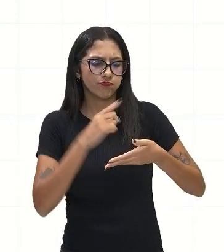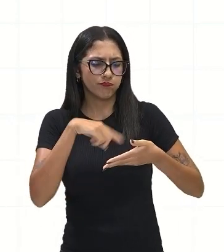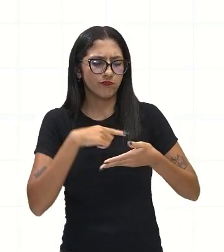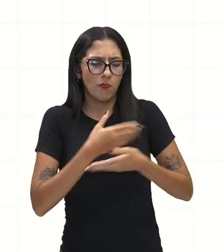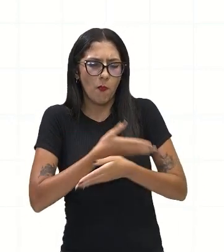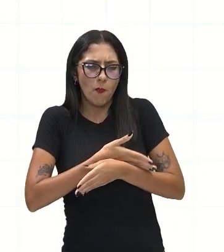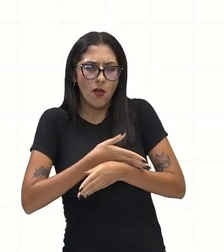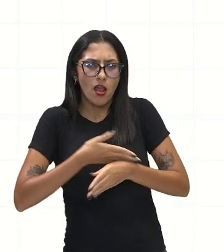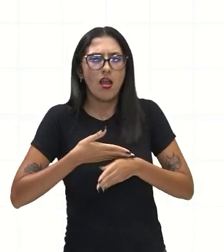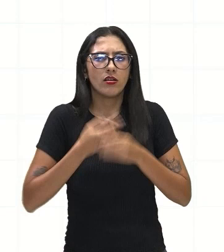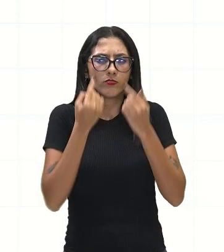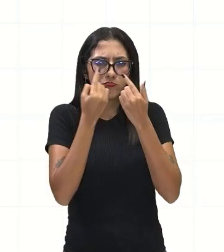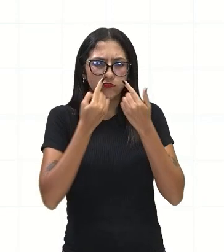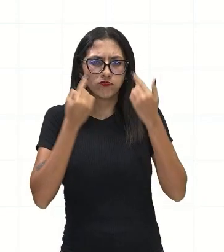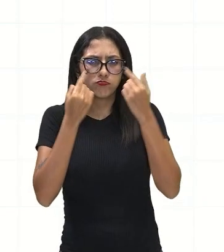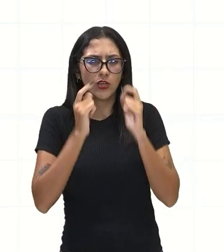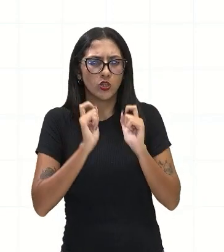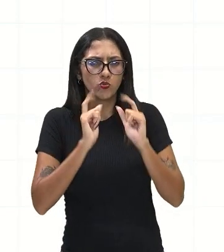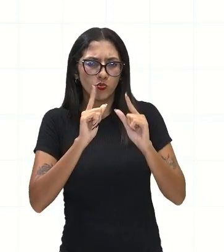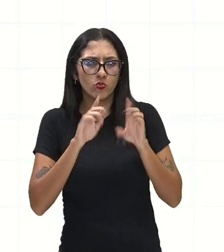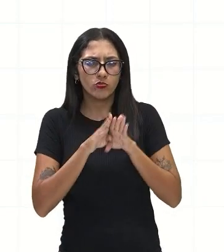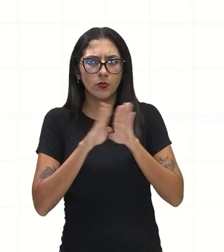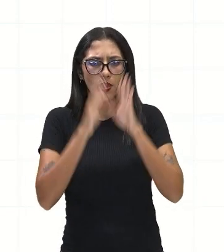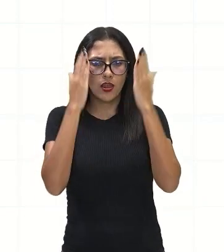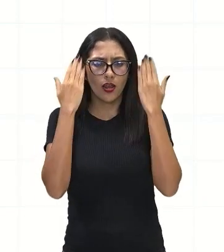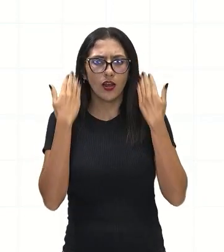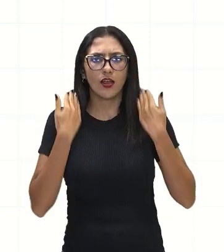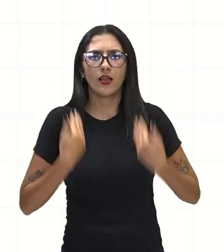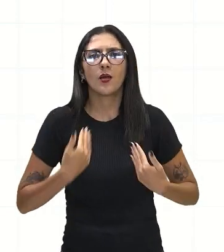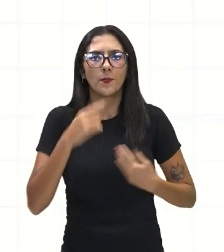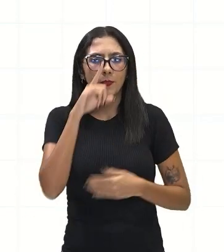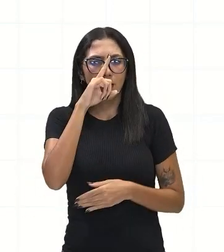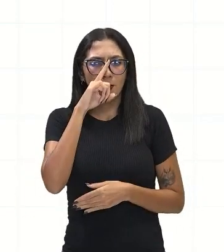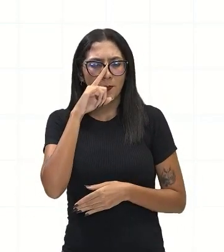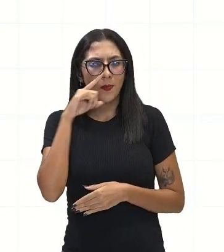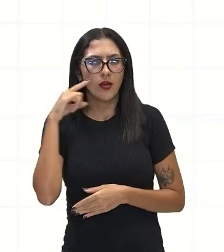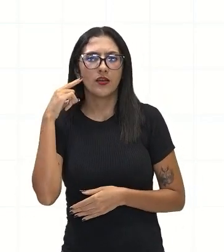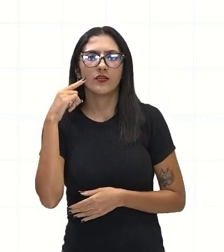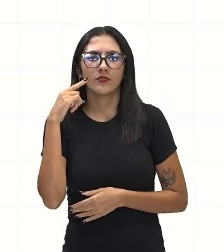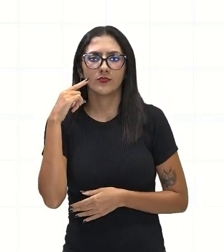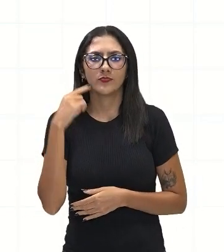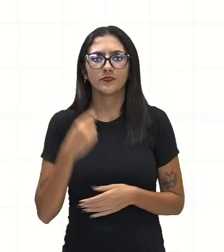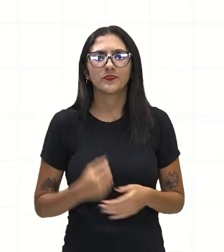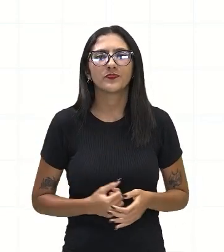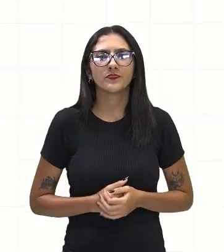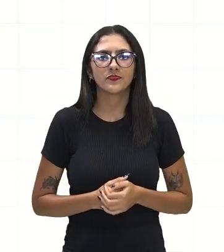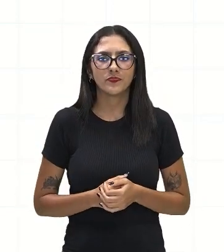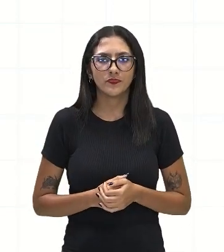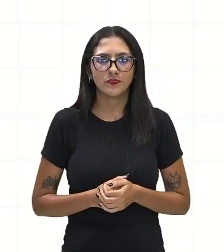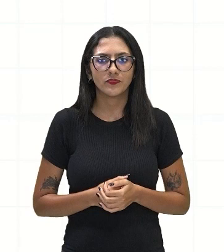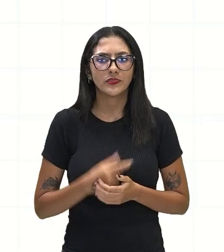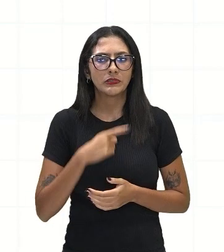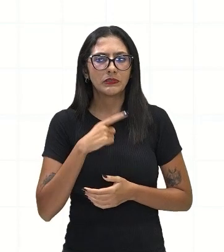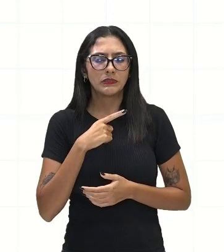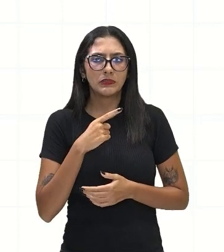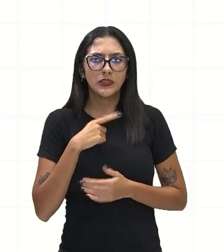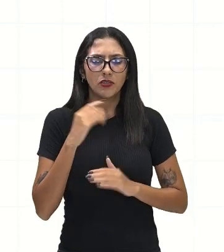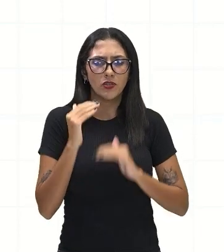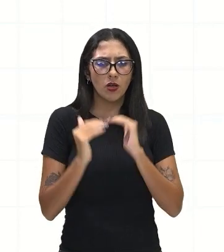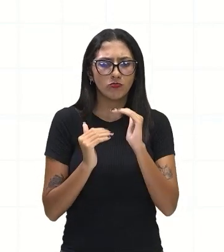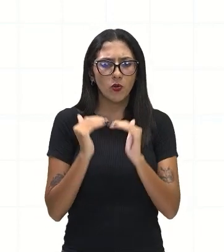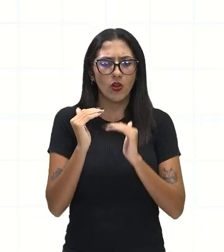olhos claros e cabelos loiros, quase brancos. Foi se tornando invisível já